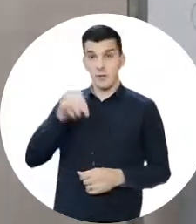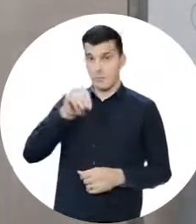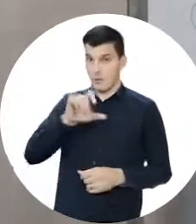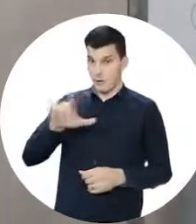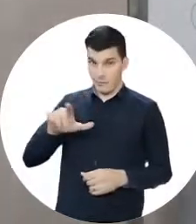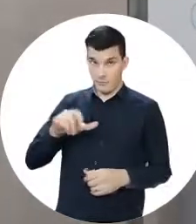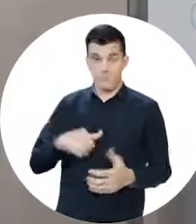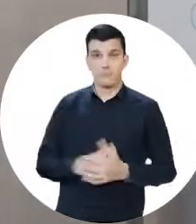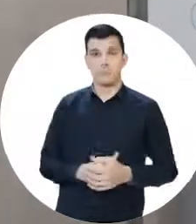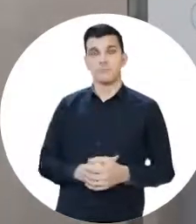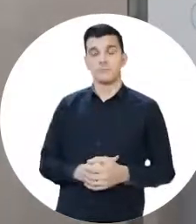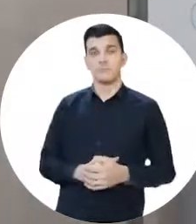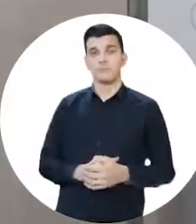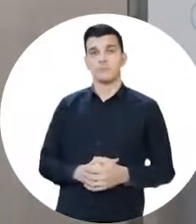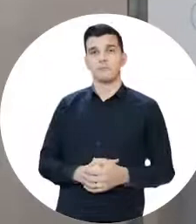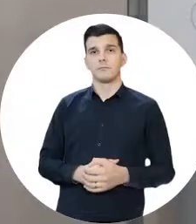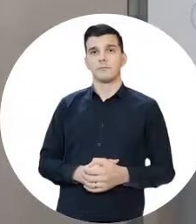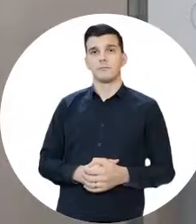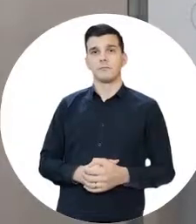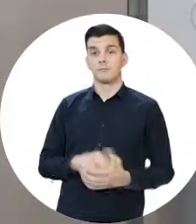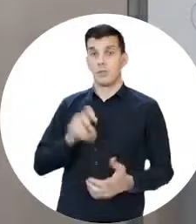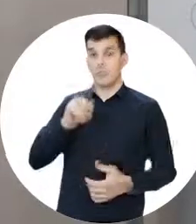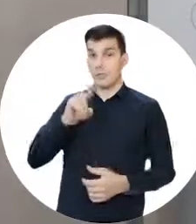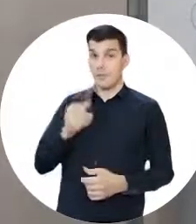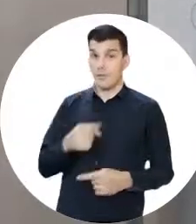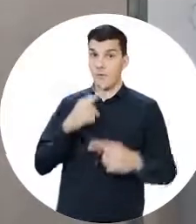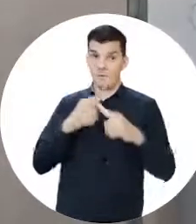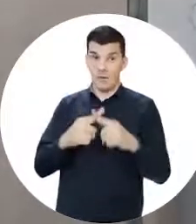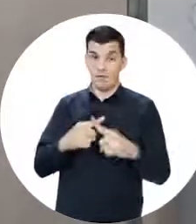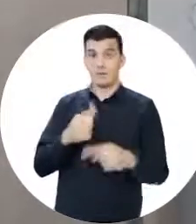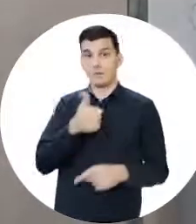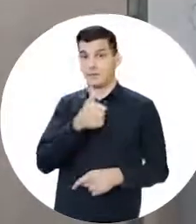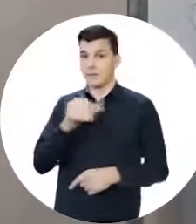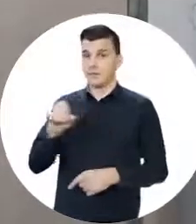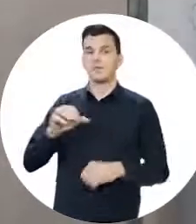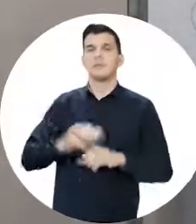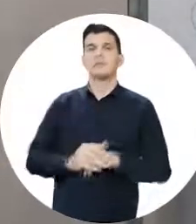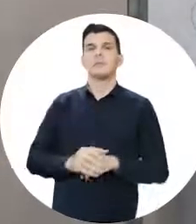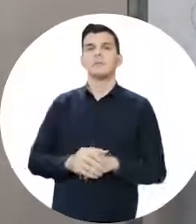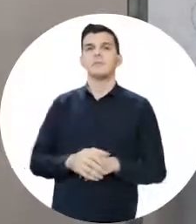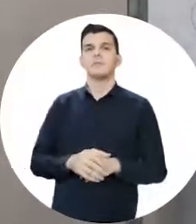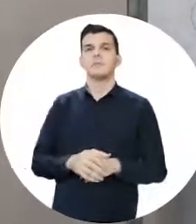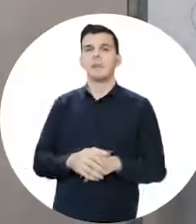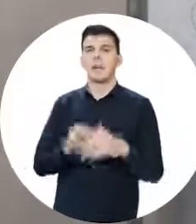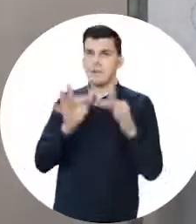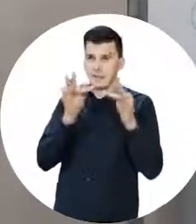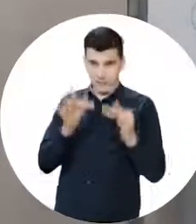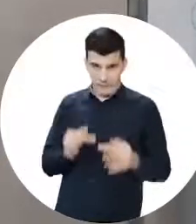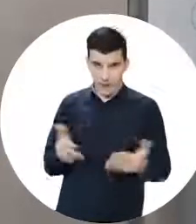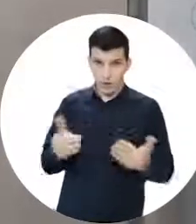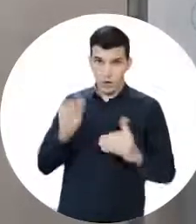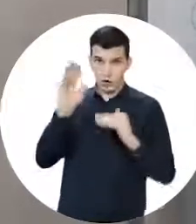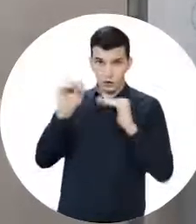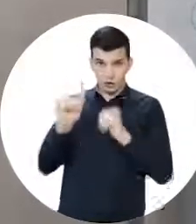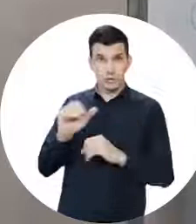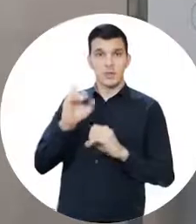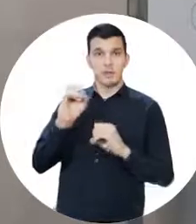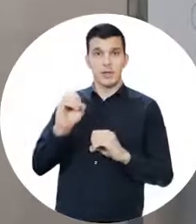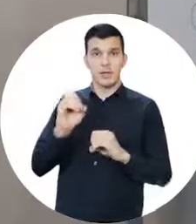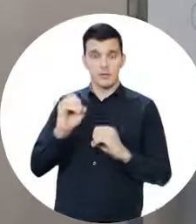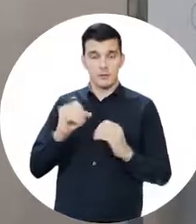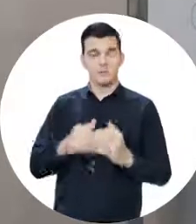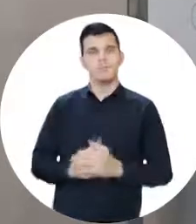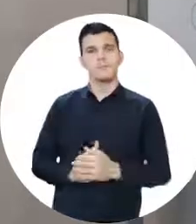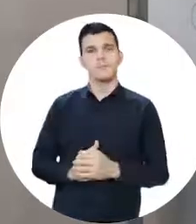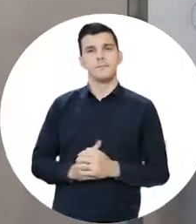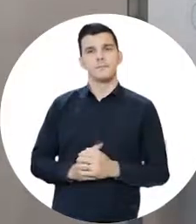1000 ml. 50 mil vezes 100. Vamos simplificar as coisas. Cortando os zeros, cortando esse